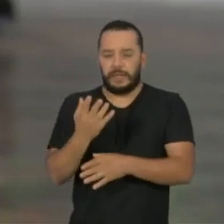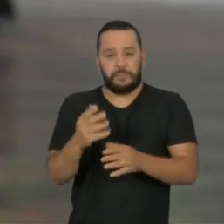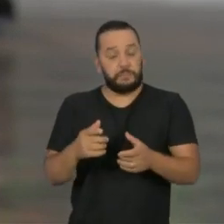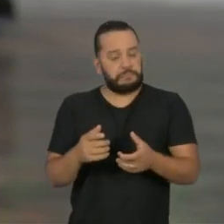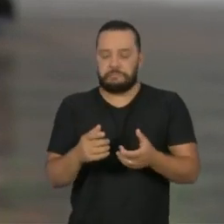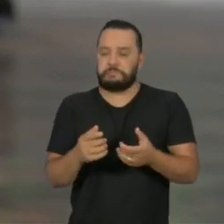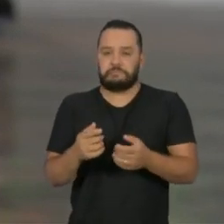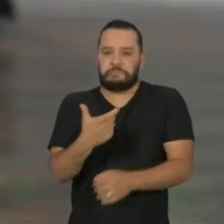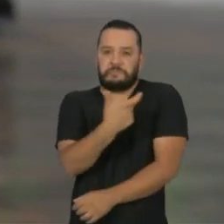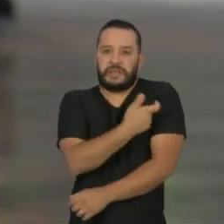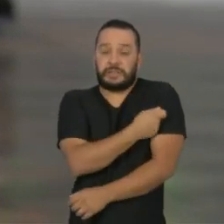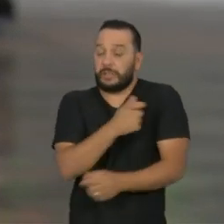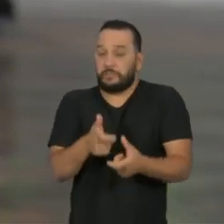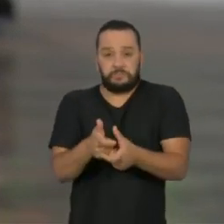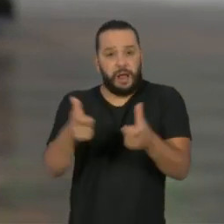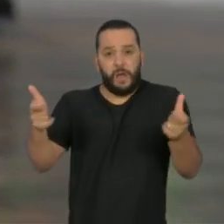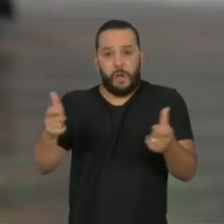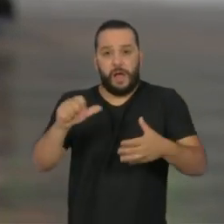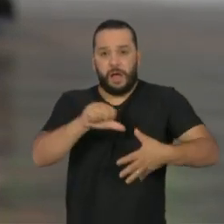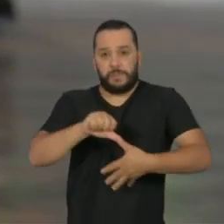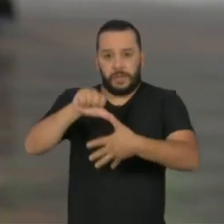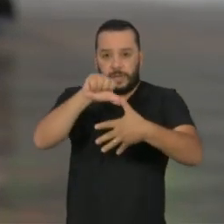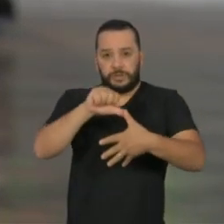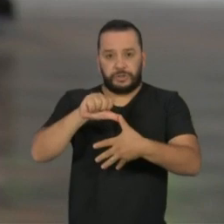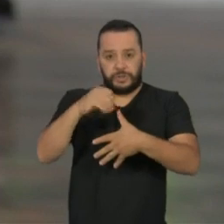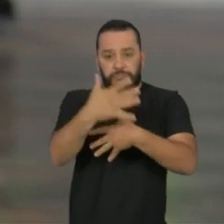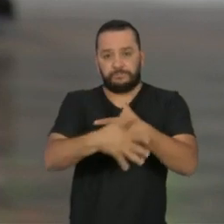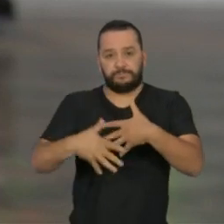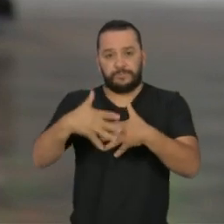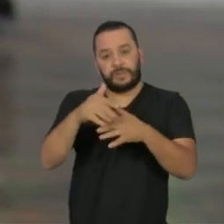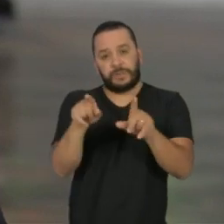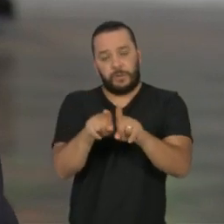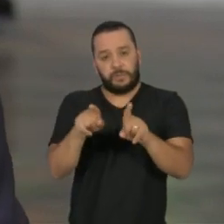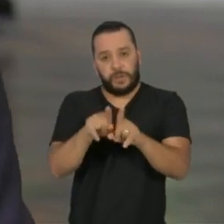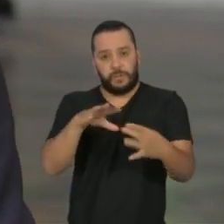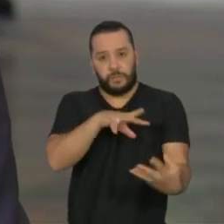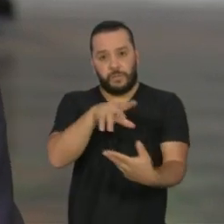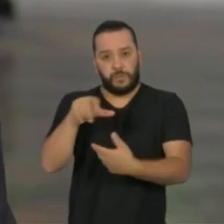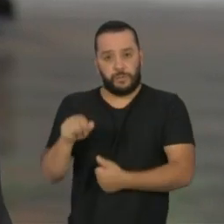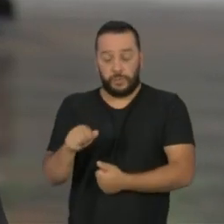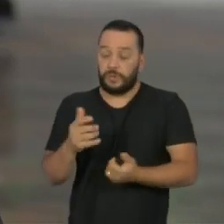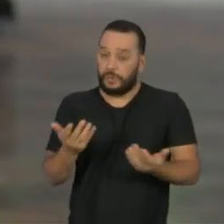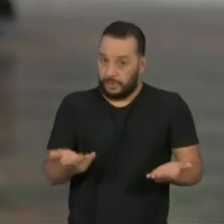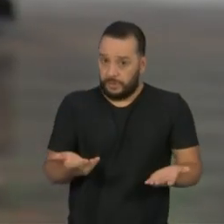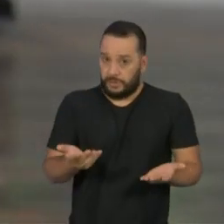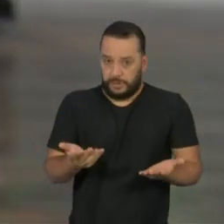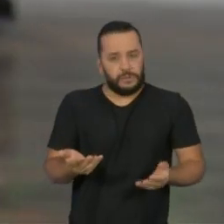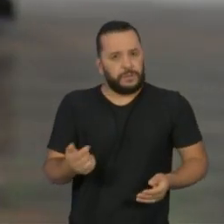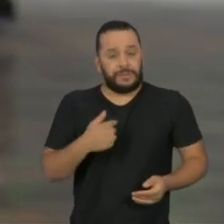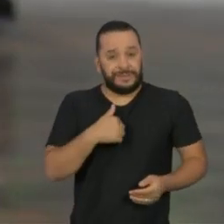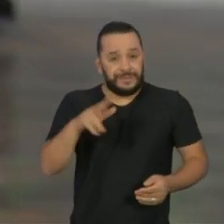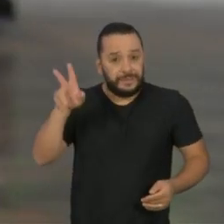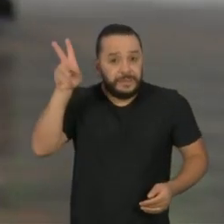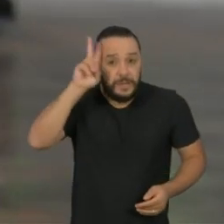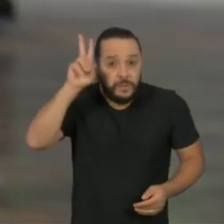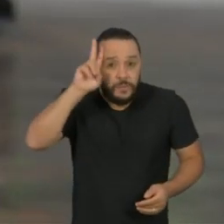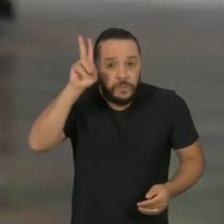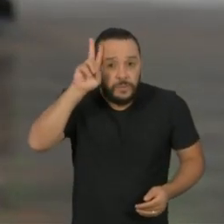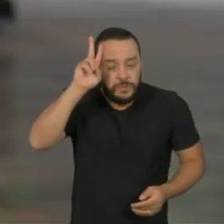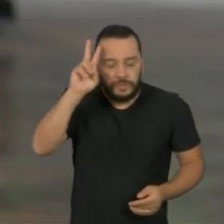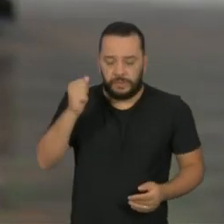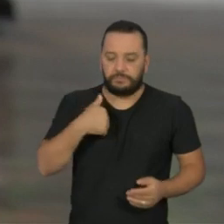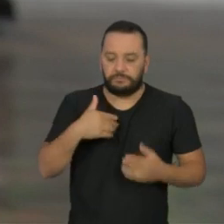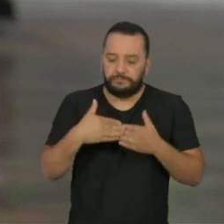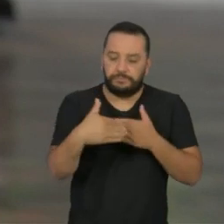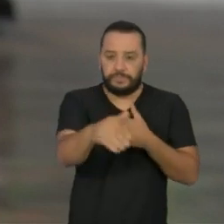maiores produtores de vacina do mundo. Quero lembrar também, ao falar de vacina, que a partir da segunda-feira, dia 23, fruto igualmente de um